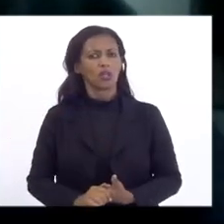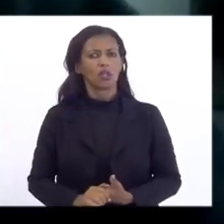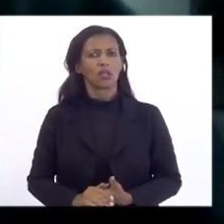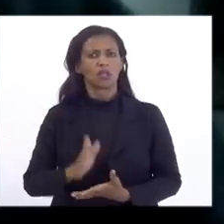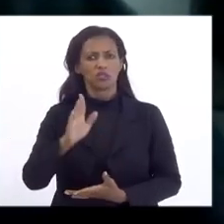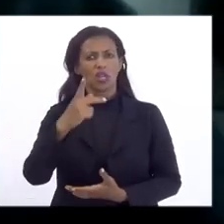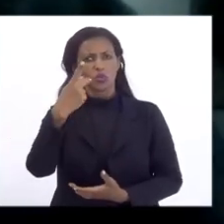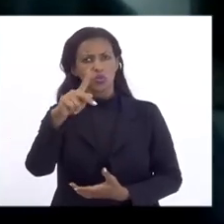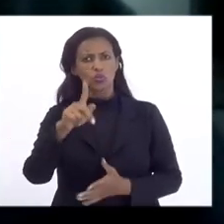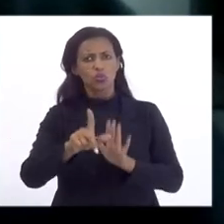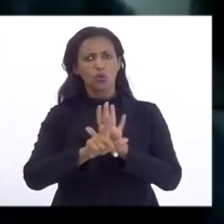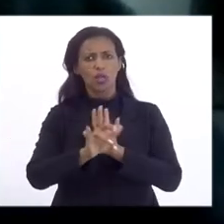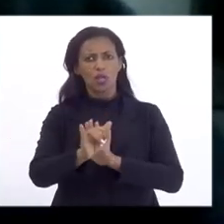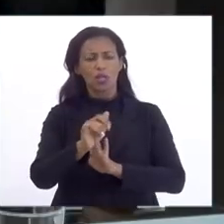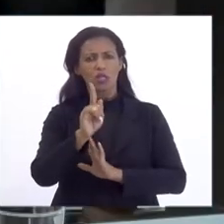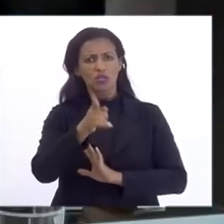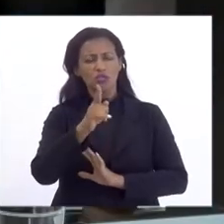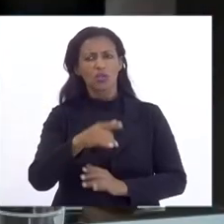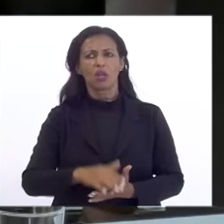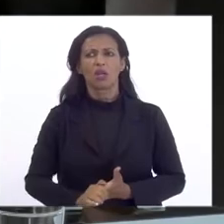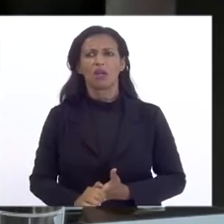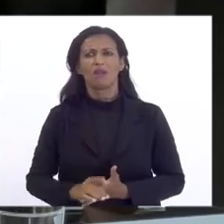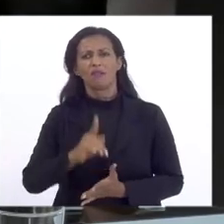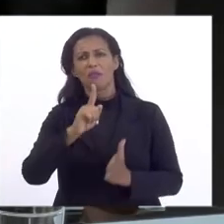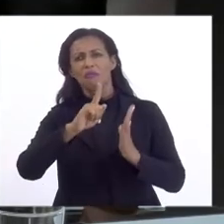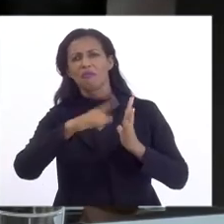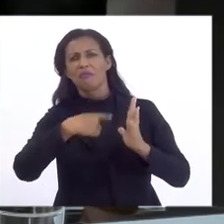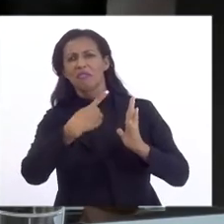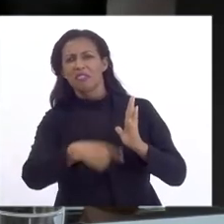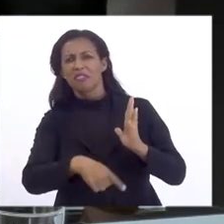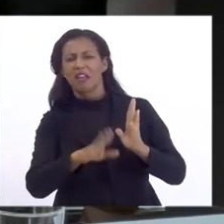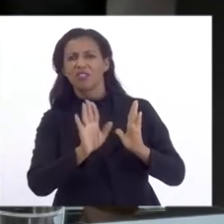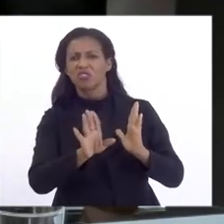até sua. Sim, mas eu acho que chegou a ser vetada.